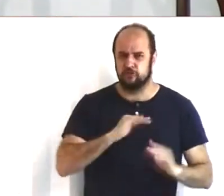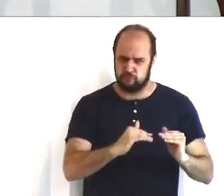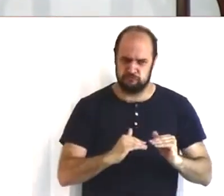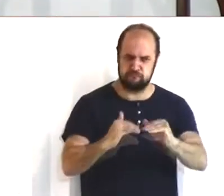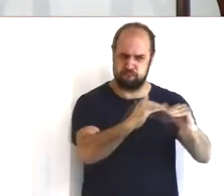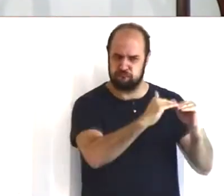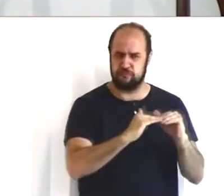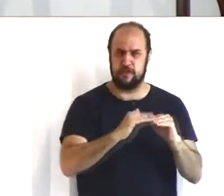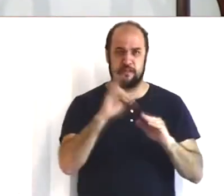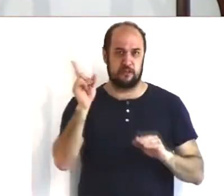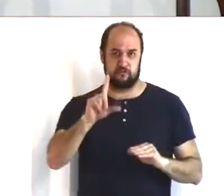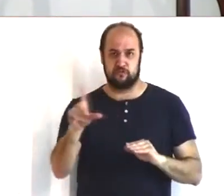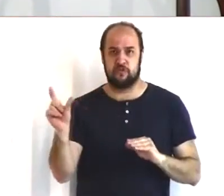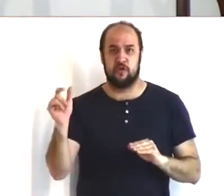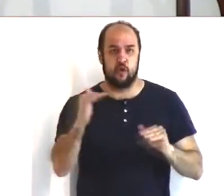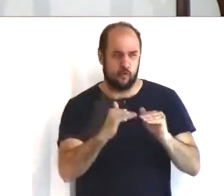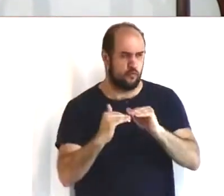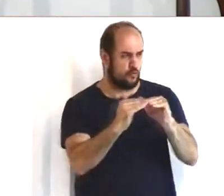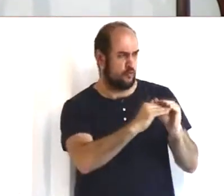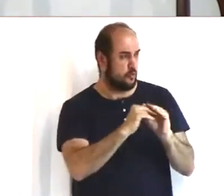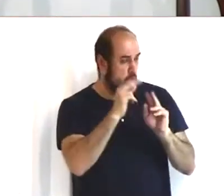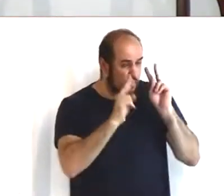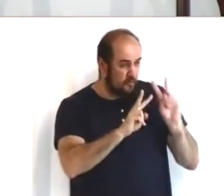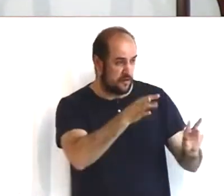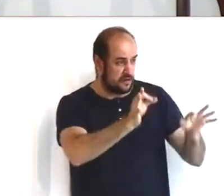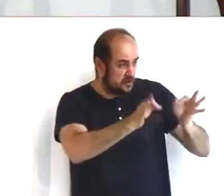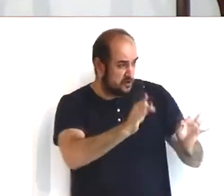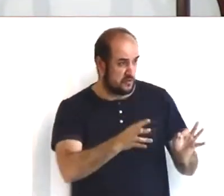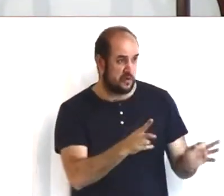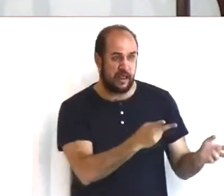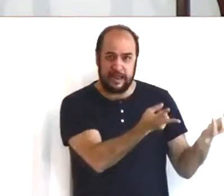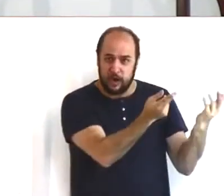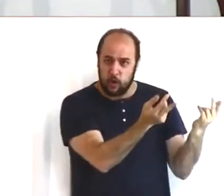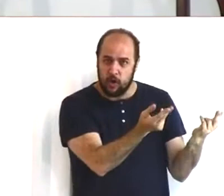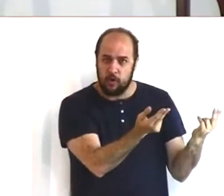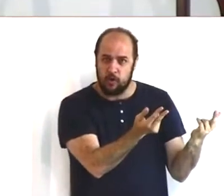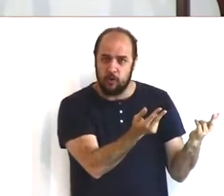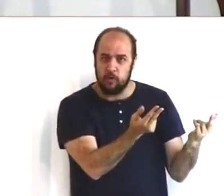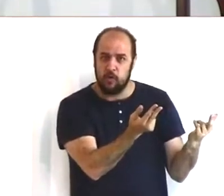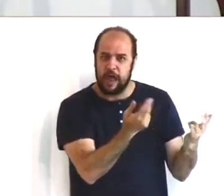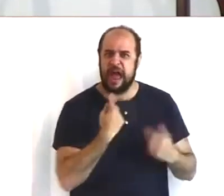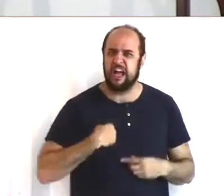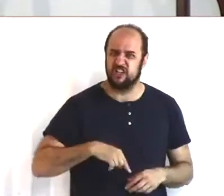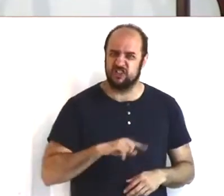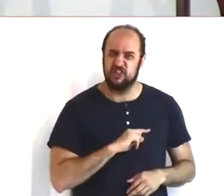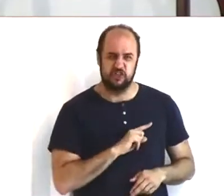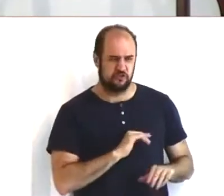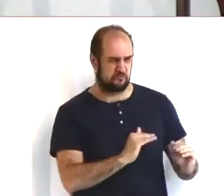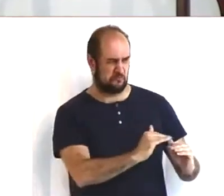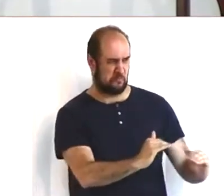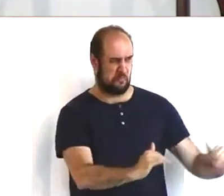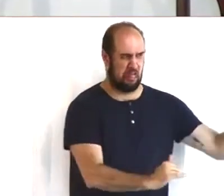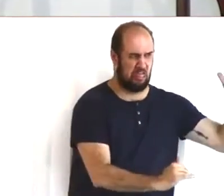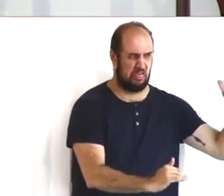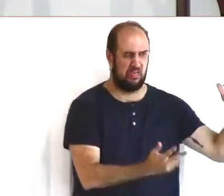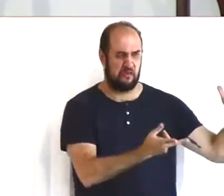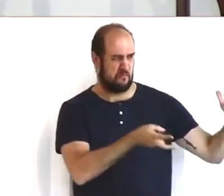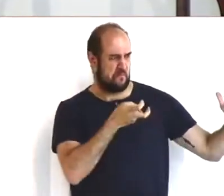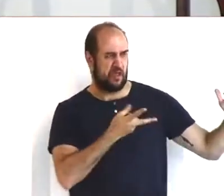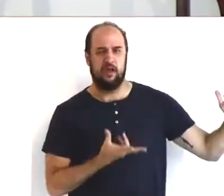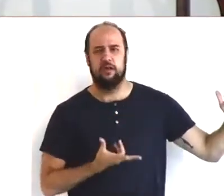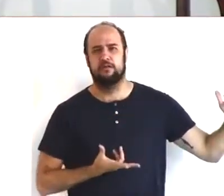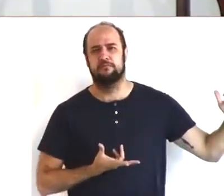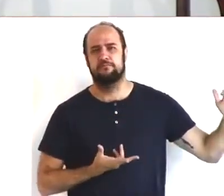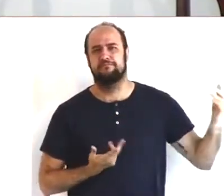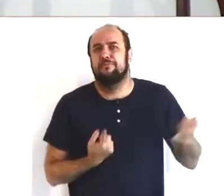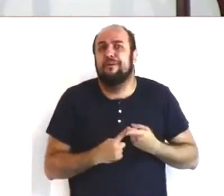não faz acepção de pessoas, por que nós fazemos esta diferença? Porque provavelmente uma das